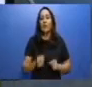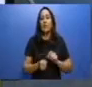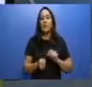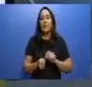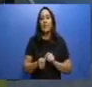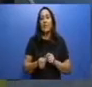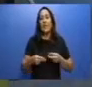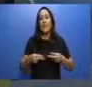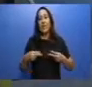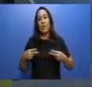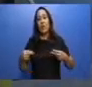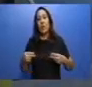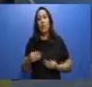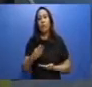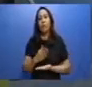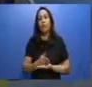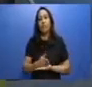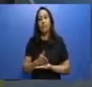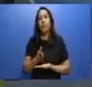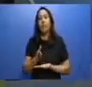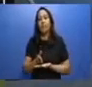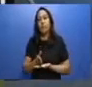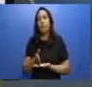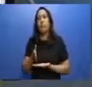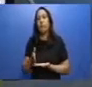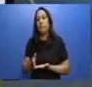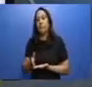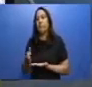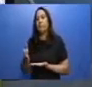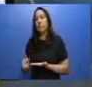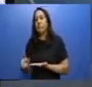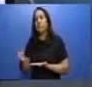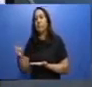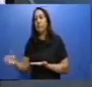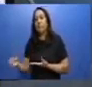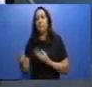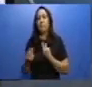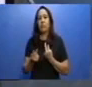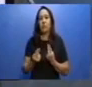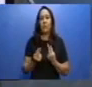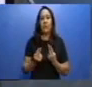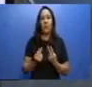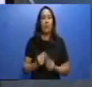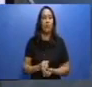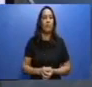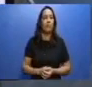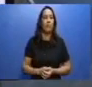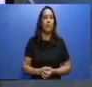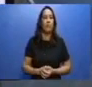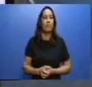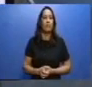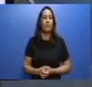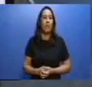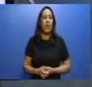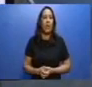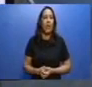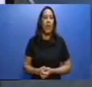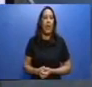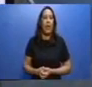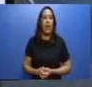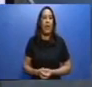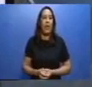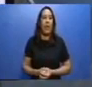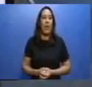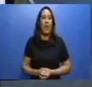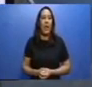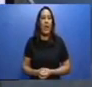já vi que é um vermelho, um azul. Um vermelho, um azul. Aqui, não um vermelho, um azul não, né? Olha só, vermelho,